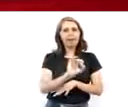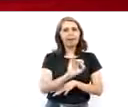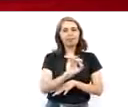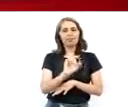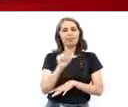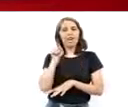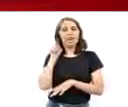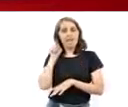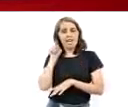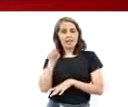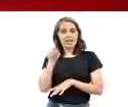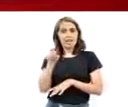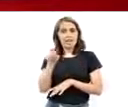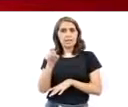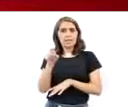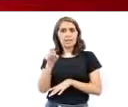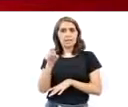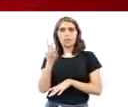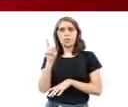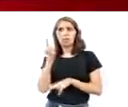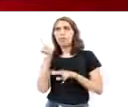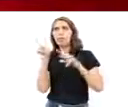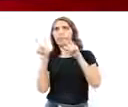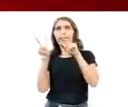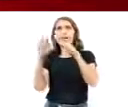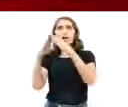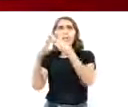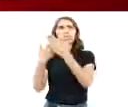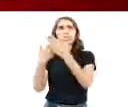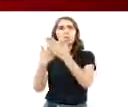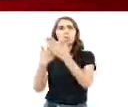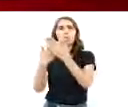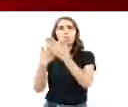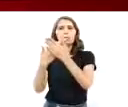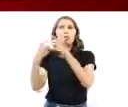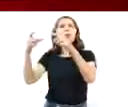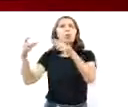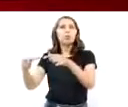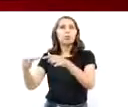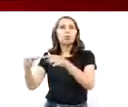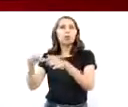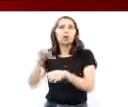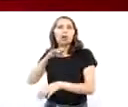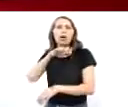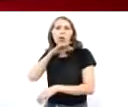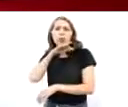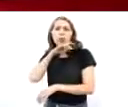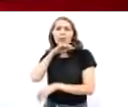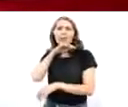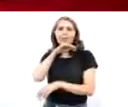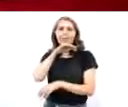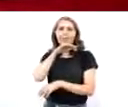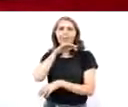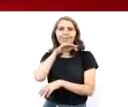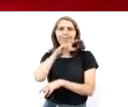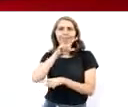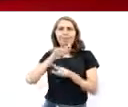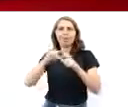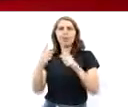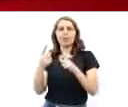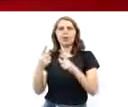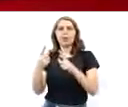as escolas como um campo minado, mas que eles vejam a escola de uma forma, de um novo